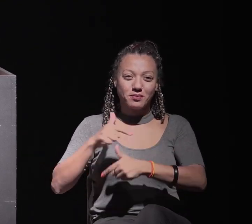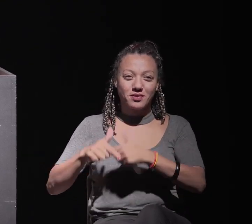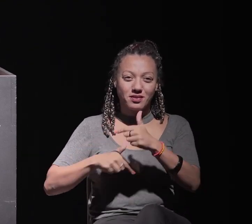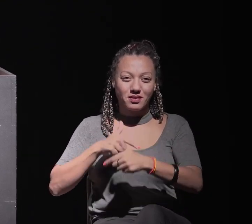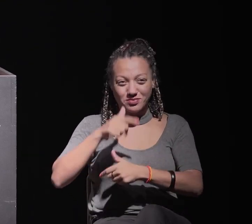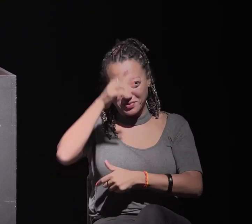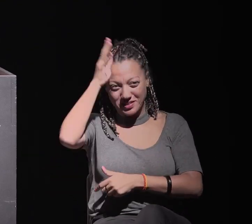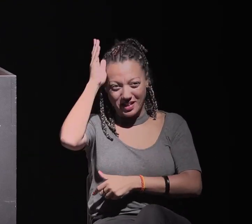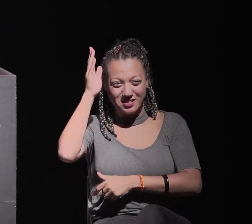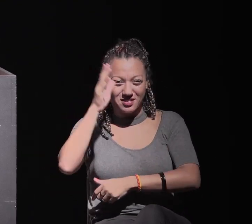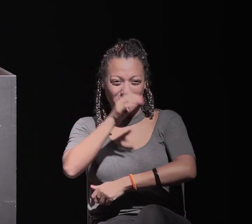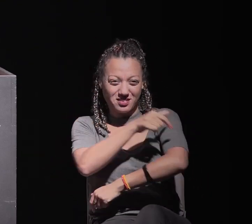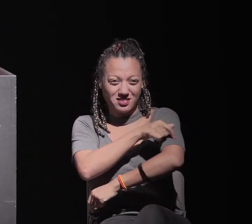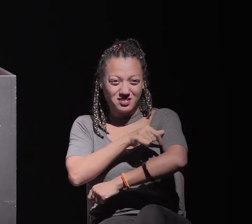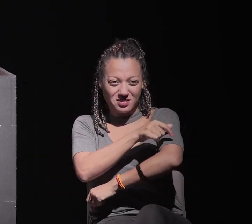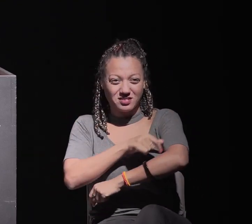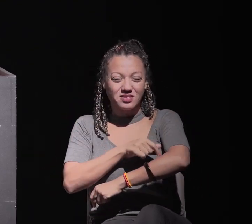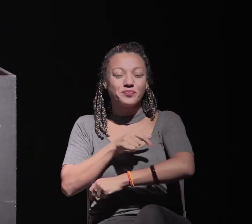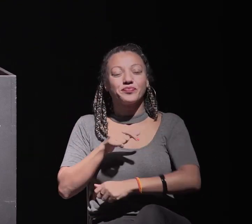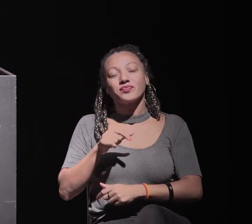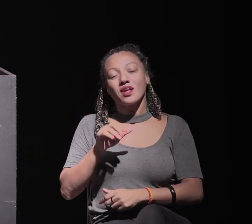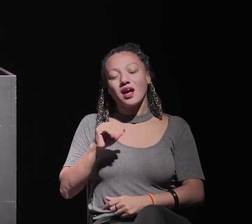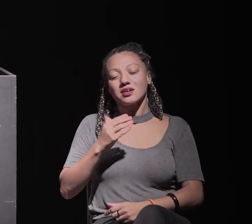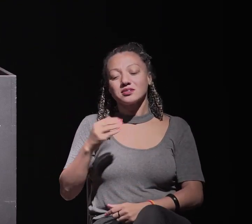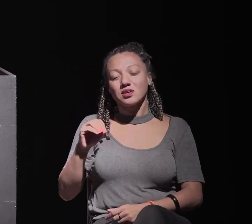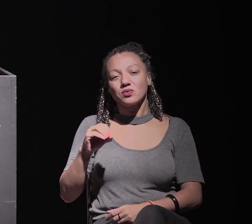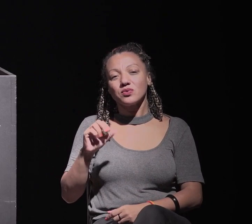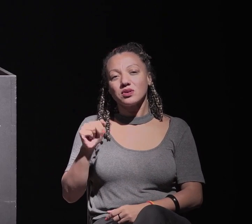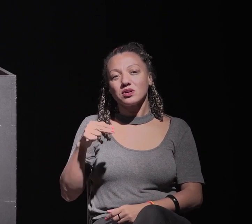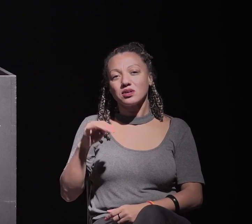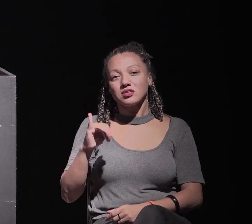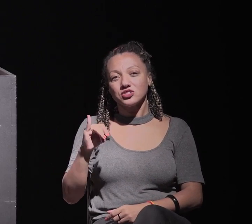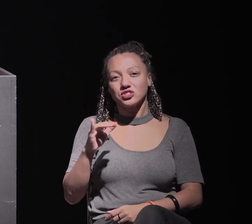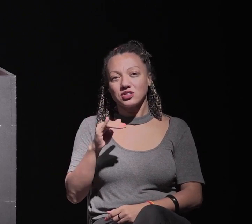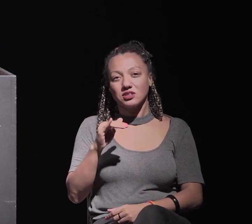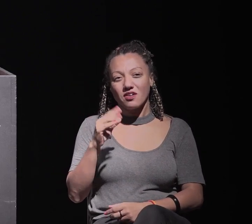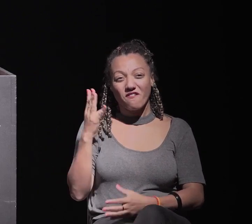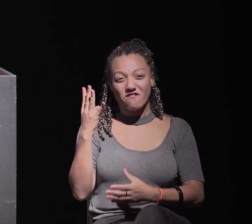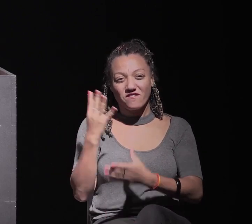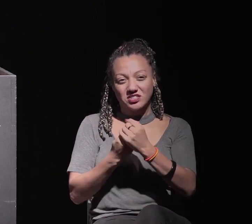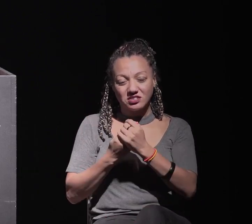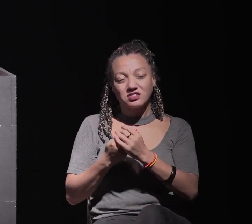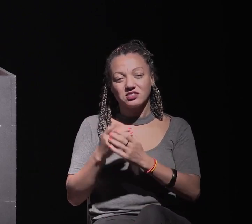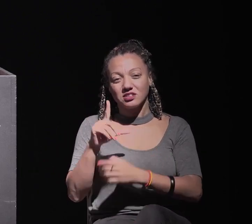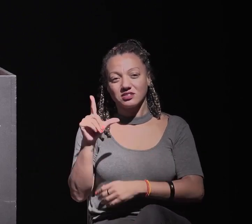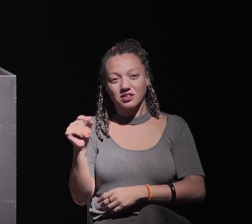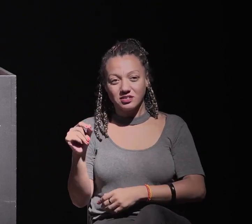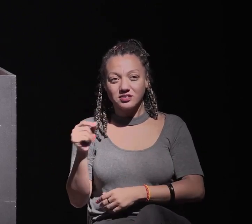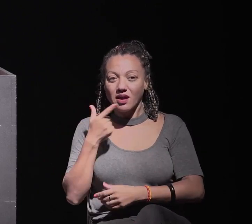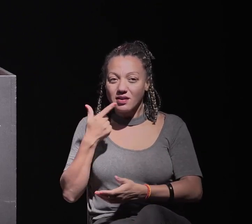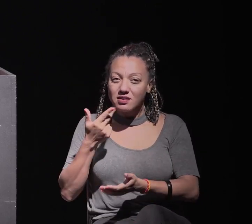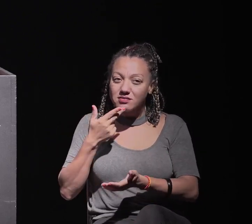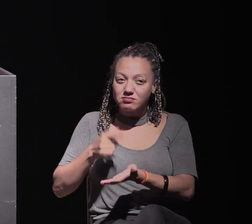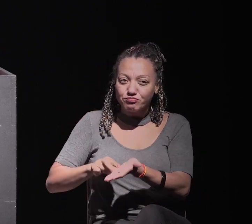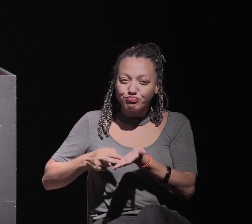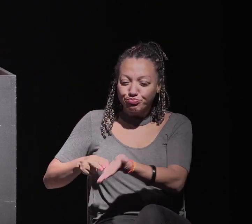era a Ação Antifascista Italiana, e ele coletou essas cartas dela e depois publicaram no Brasil.